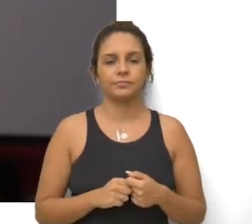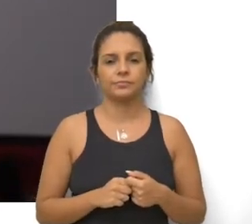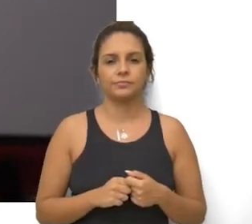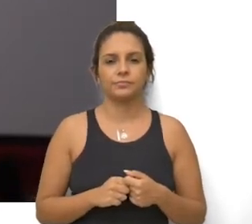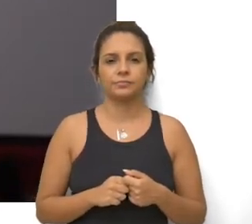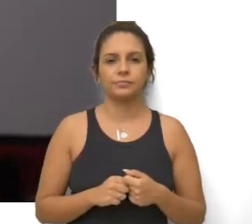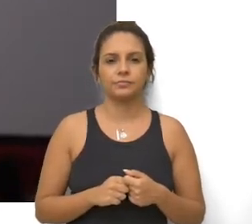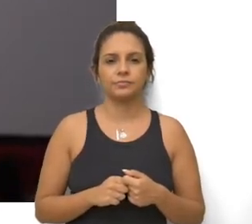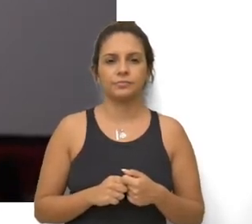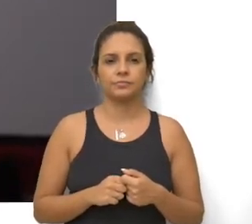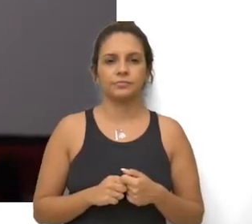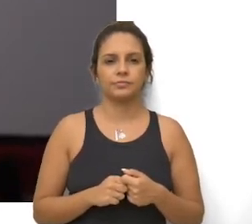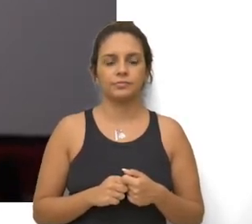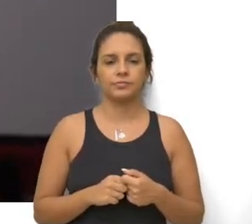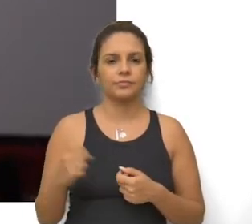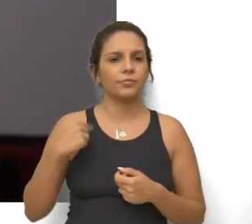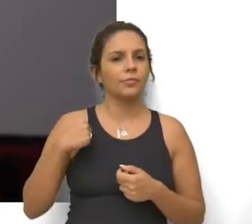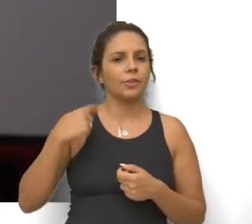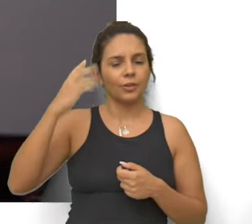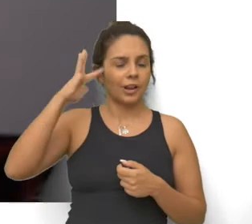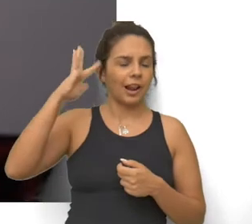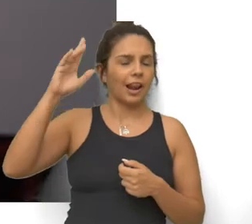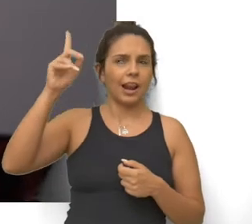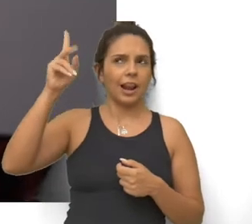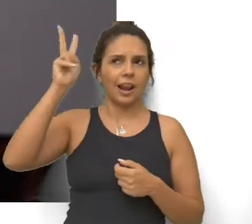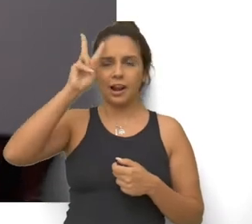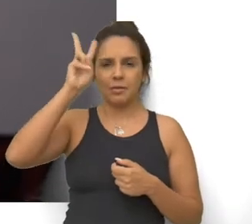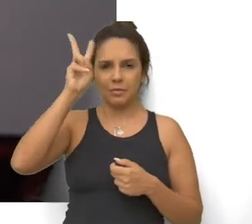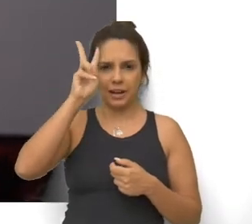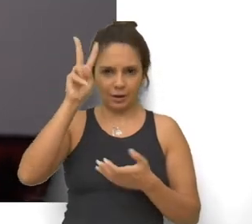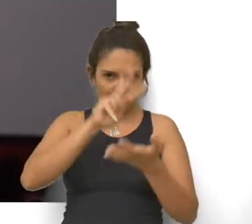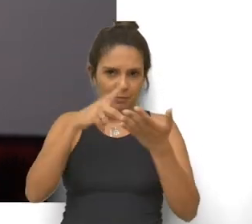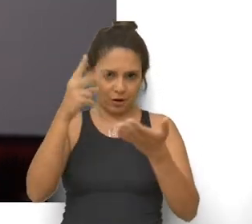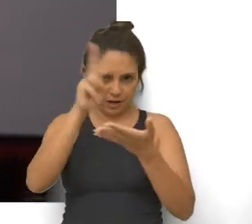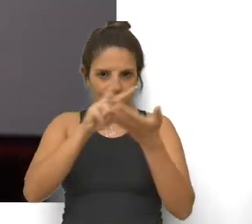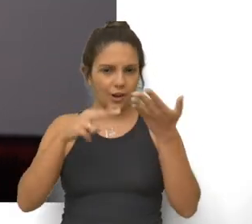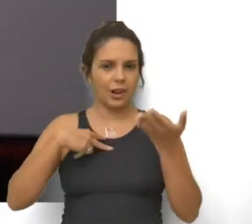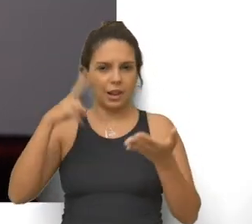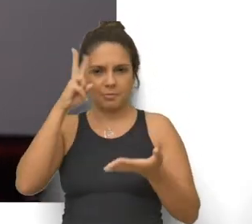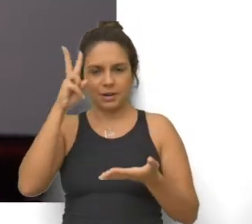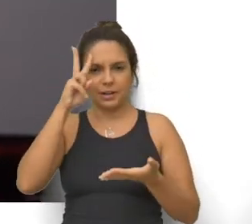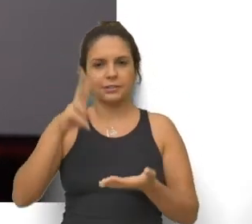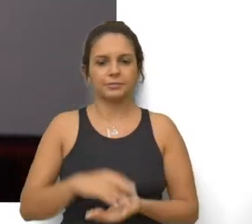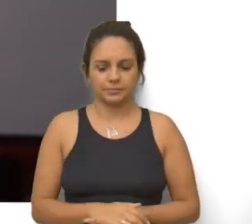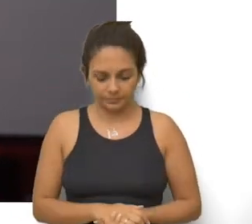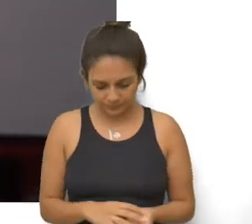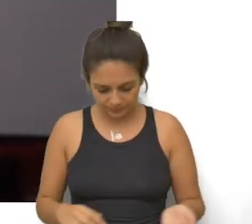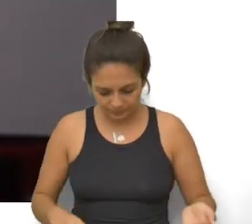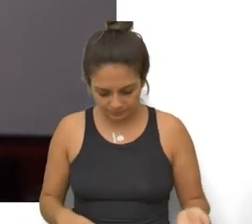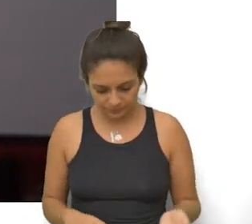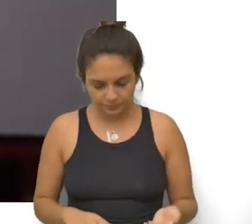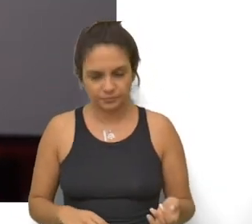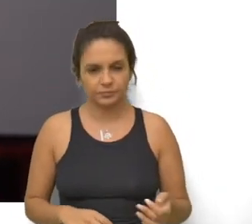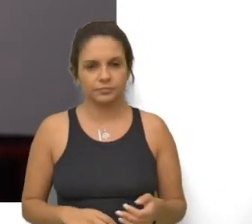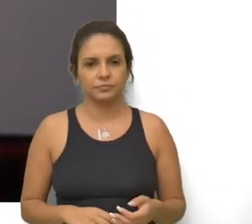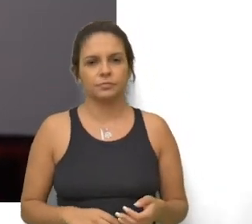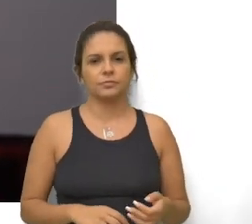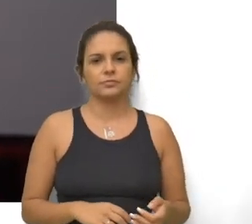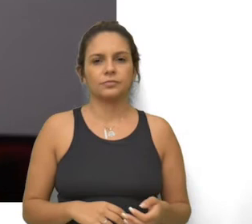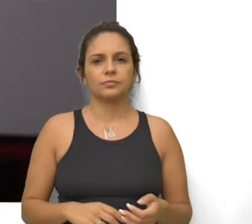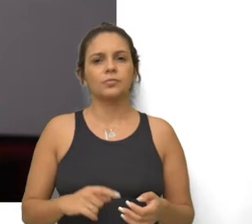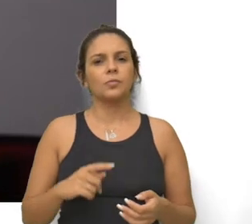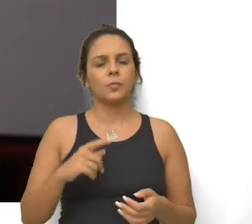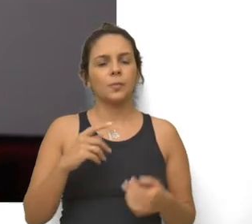uma sala com paredes brancas ao fundo. Quer dizer, lendo, né, sobre a história dela, com a